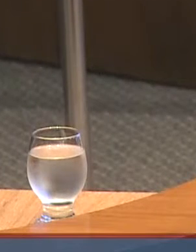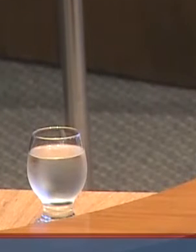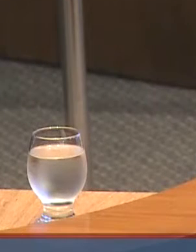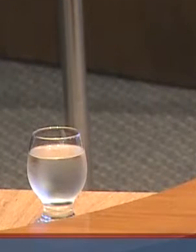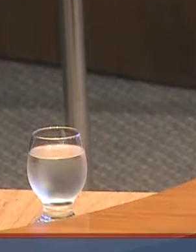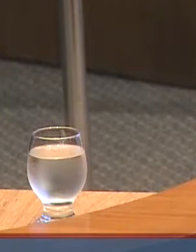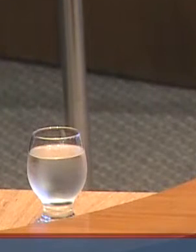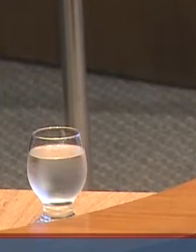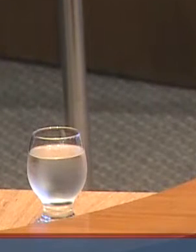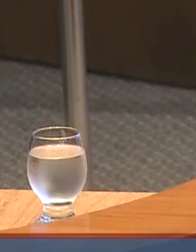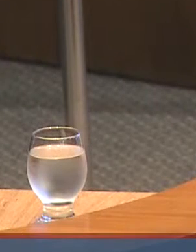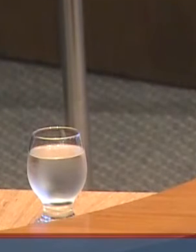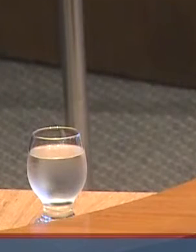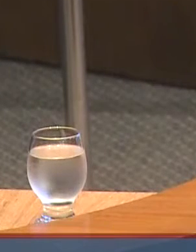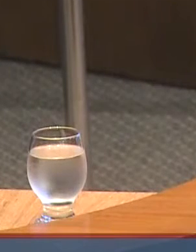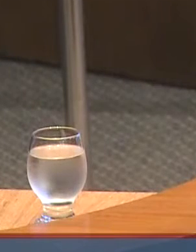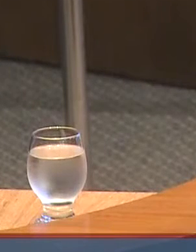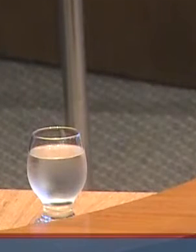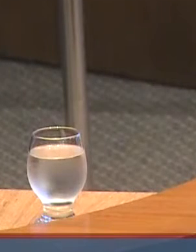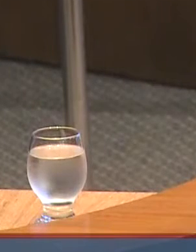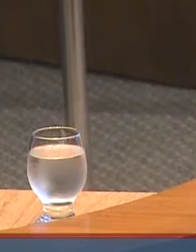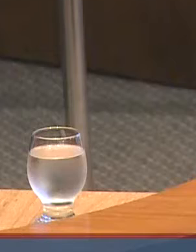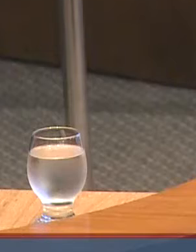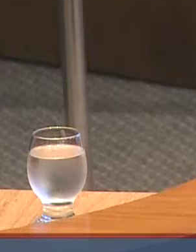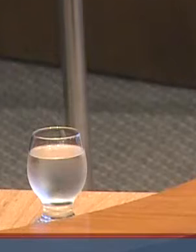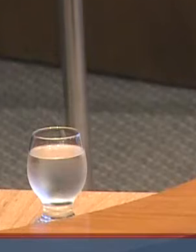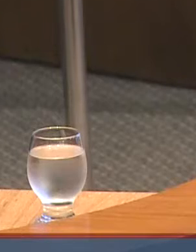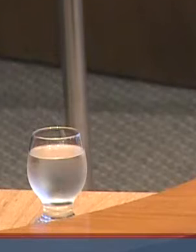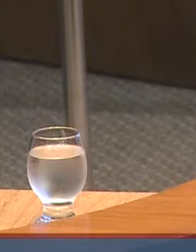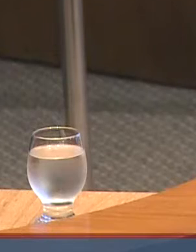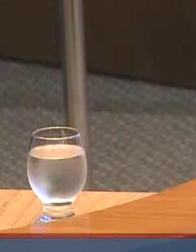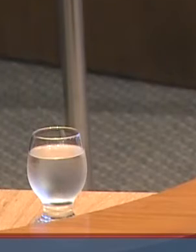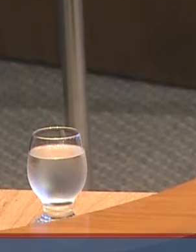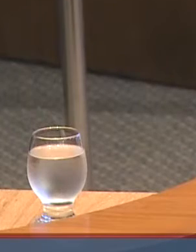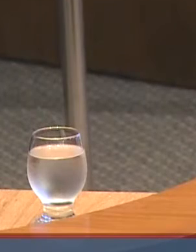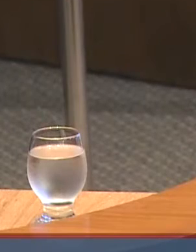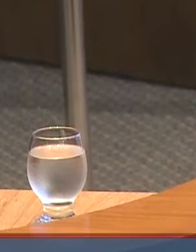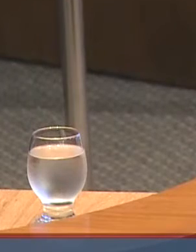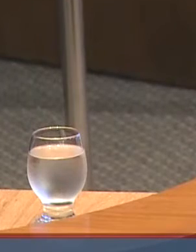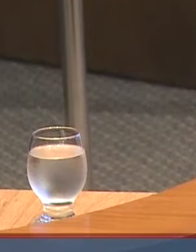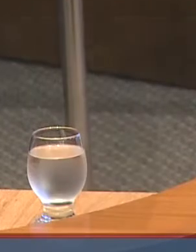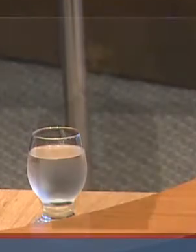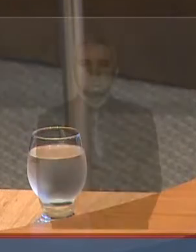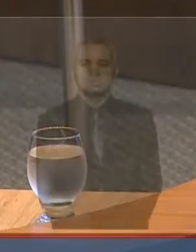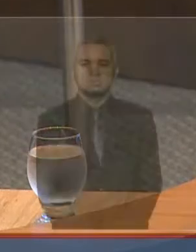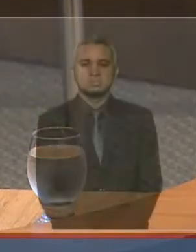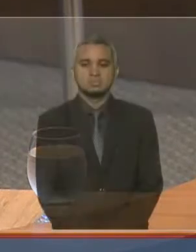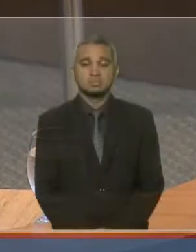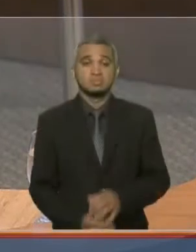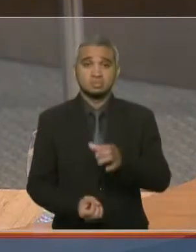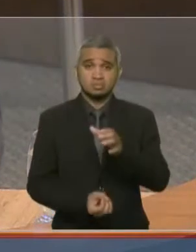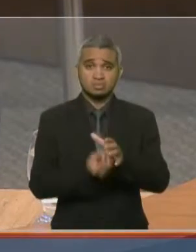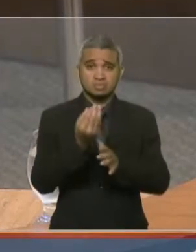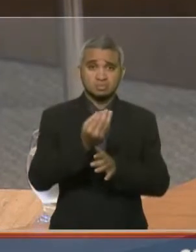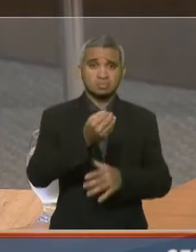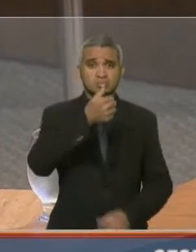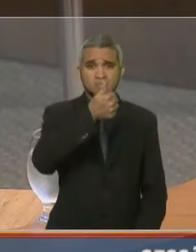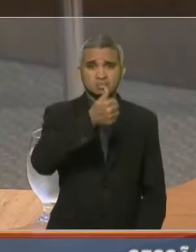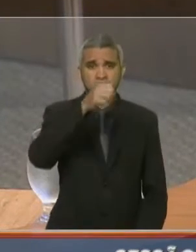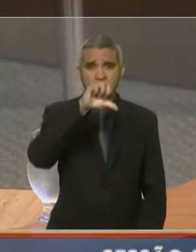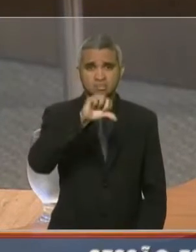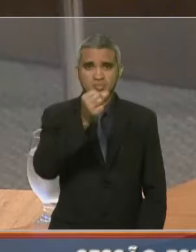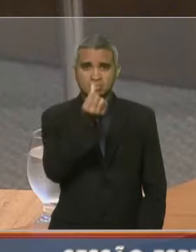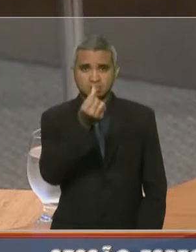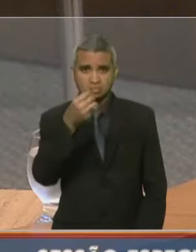1963 tem sido uma atividade plena de evangelização da Igreja do Brasil e que começa de